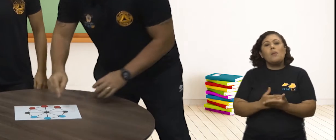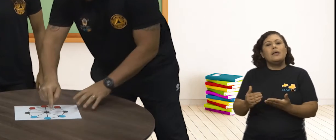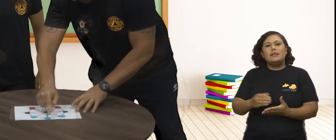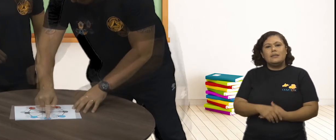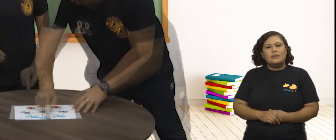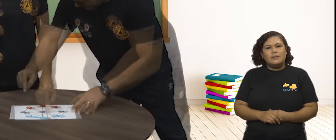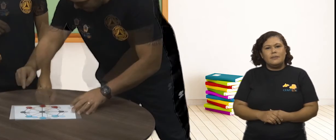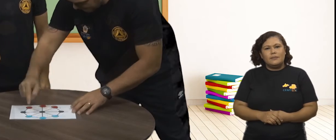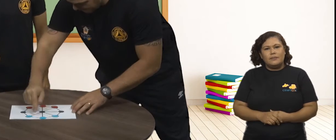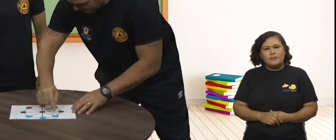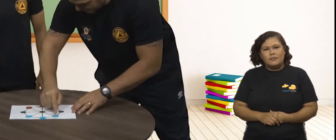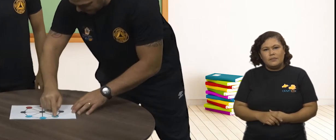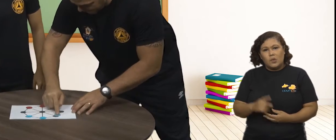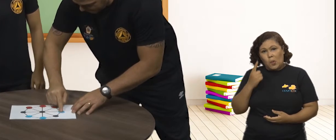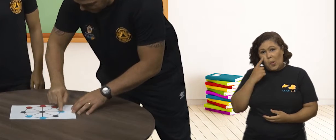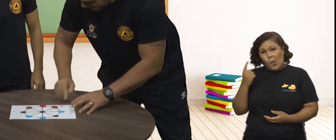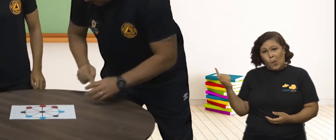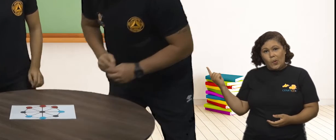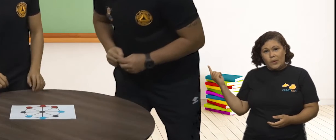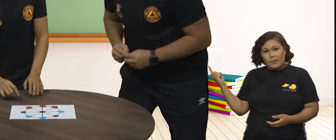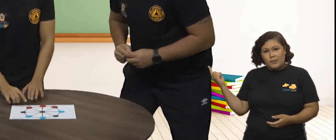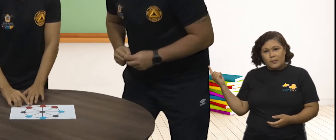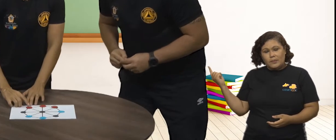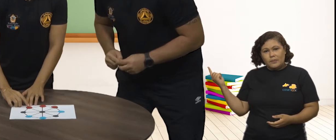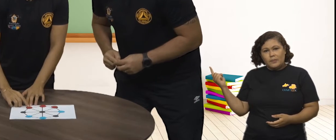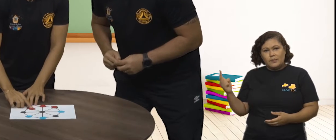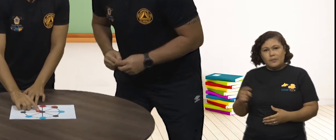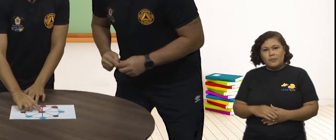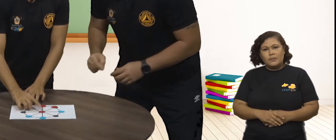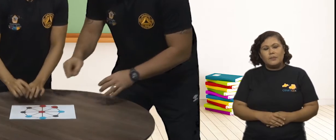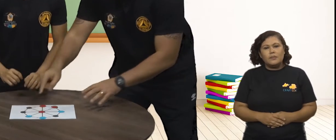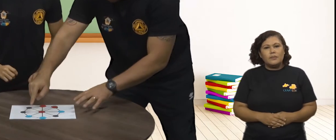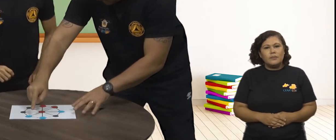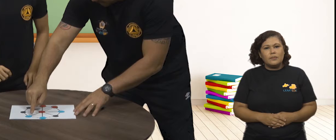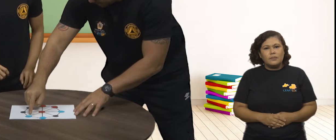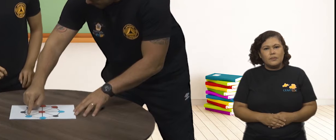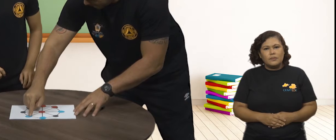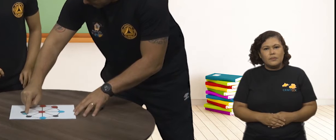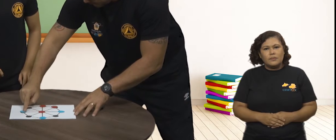começa. Isso, movimenta. Perfeito.